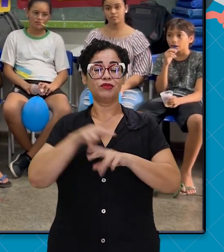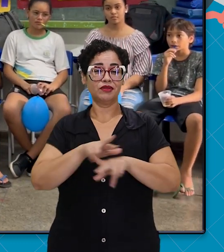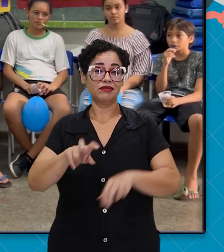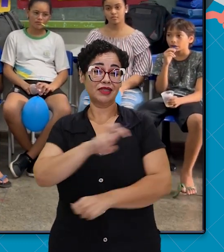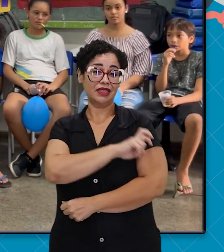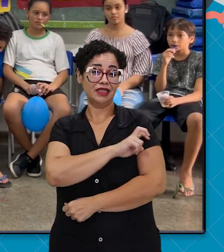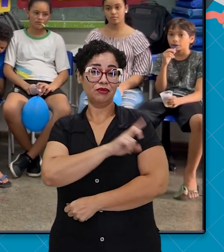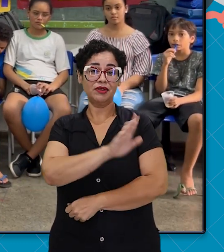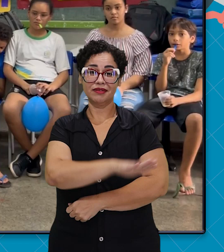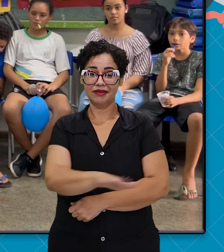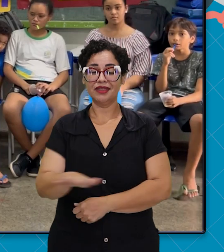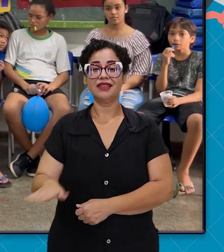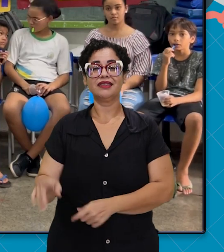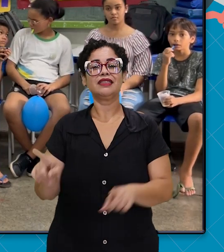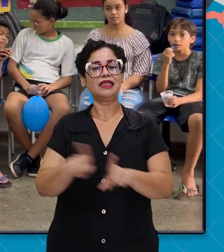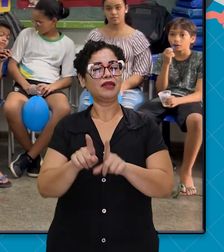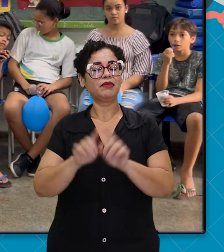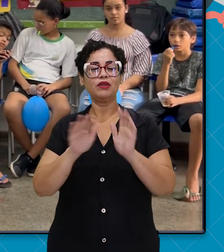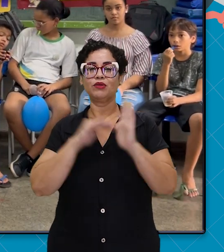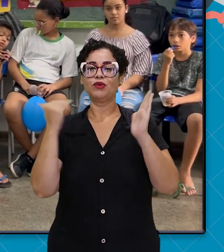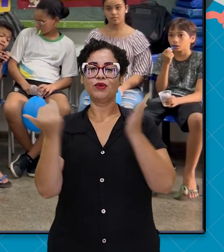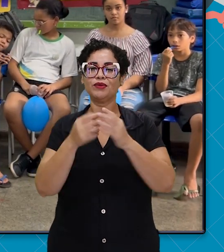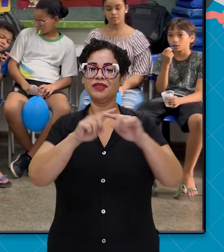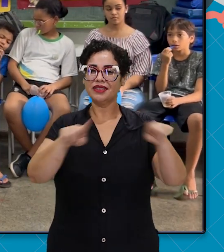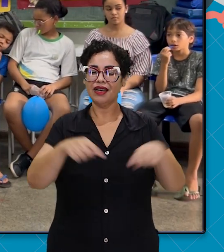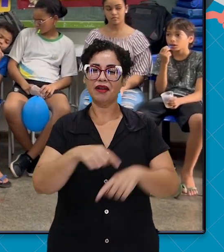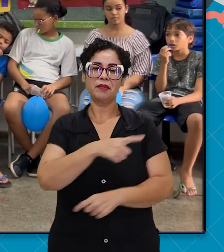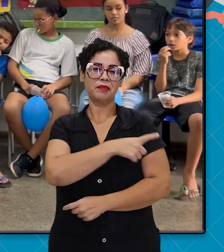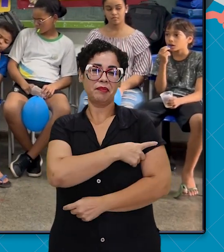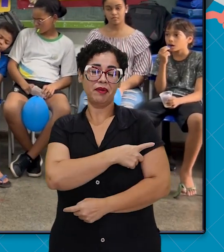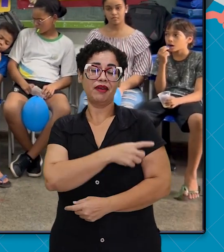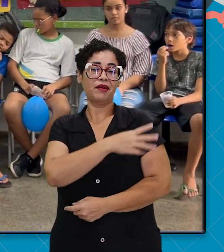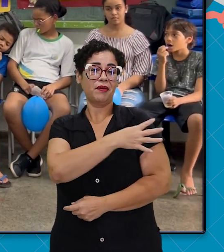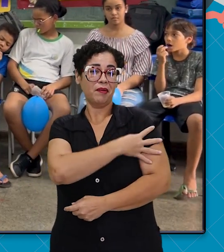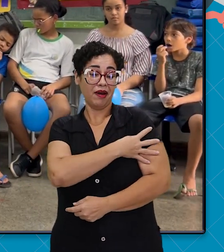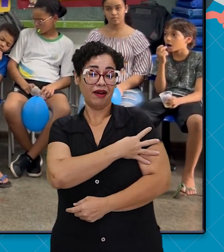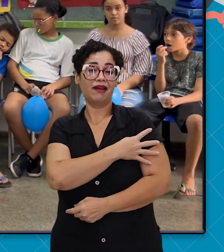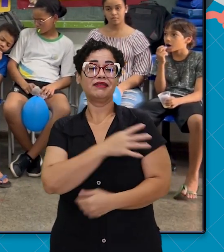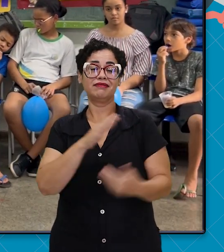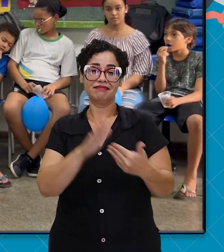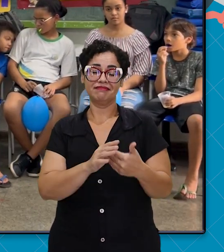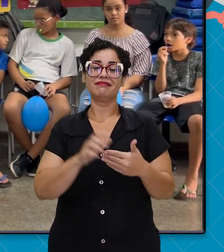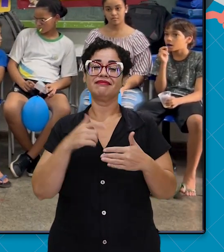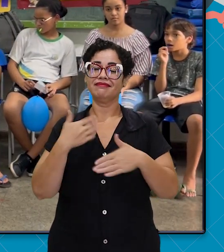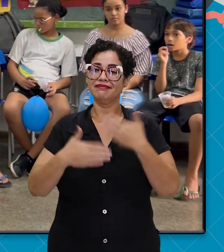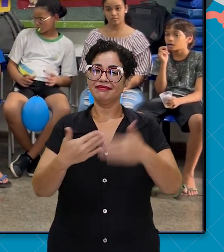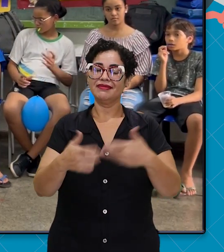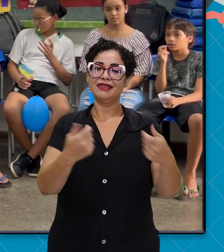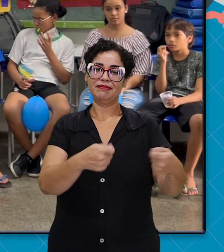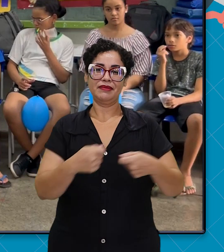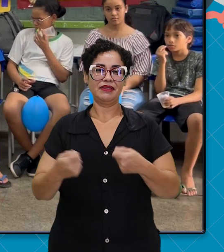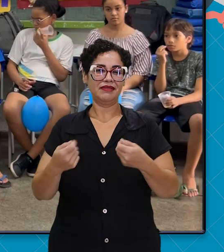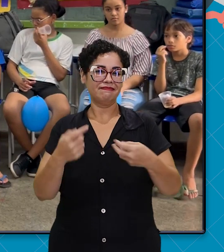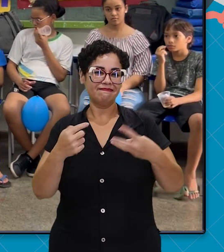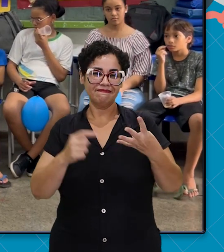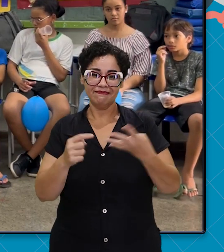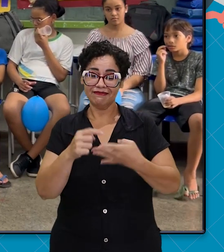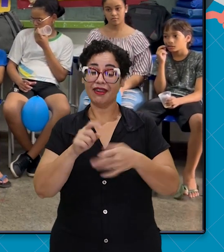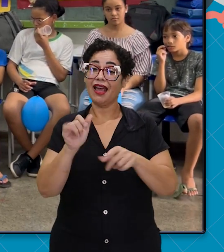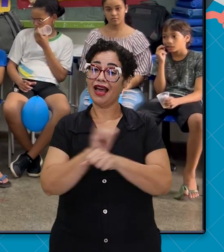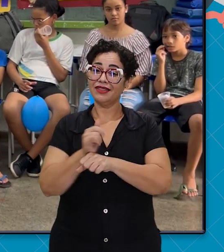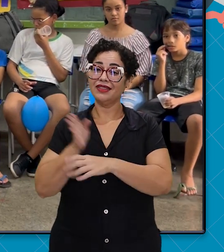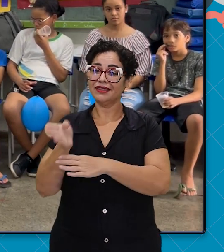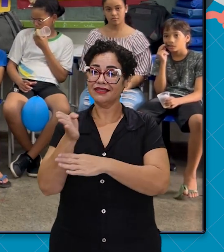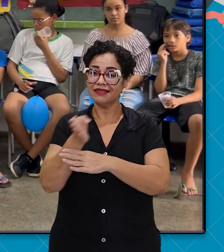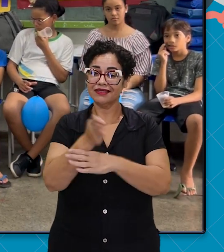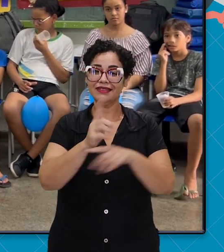5º anos e também de todas as outras salas, do 1º ao 4º ano, quando a gente necessita, por um motivo ou outro, de estar entrando nas